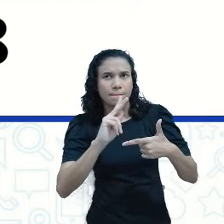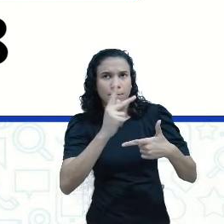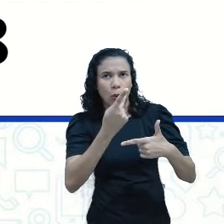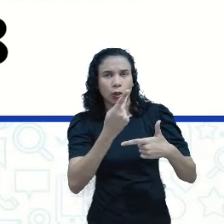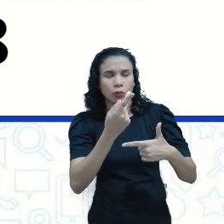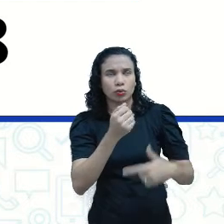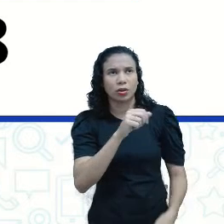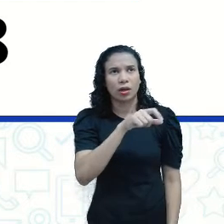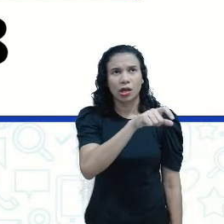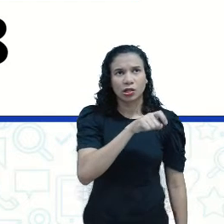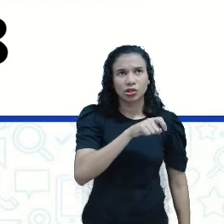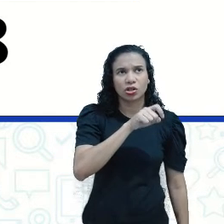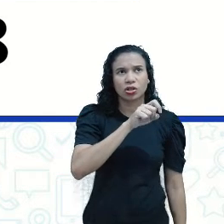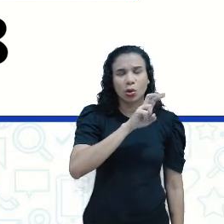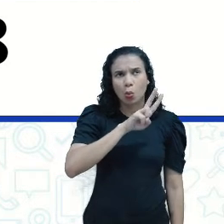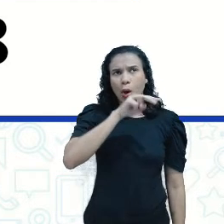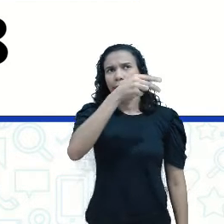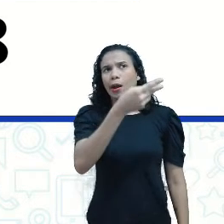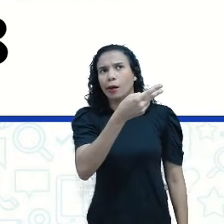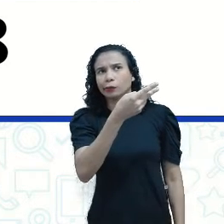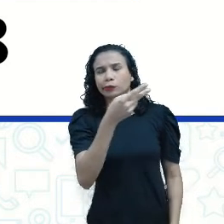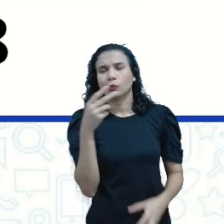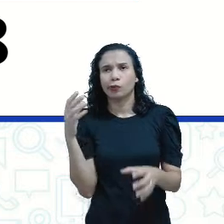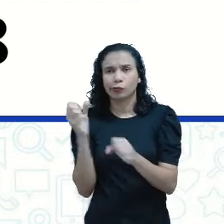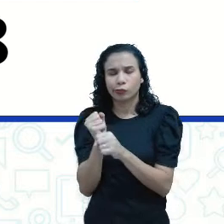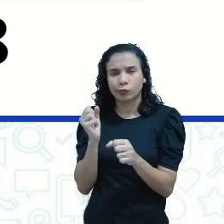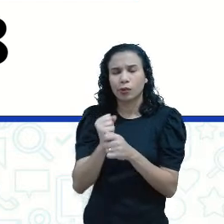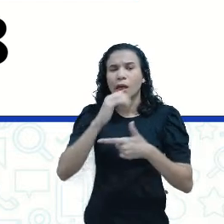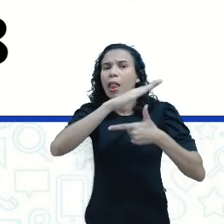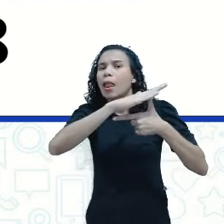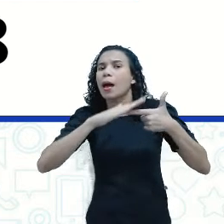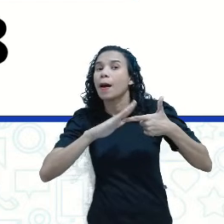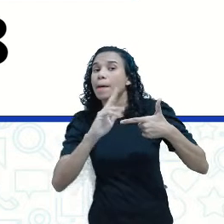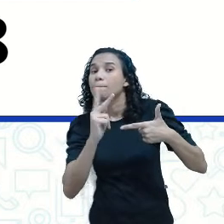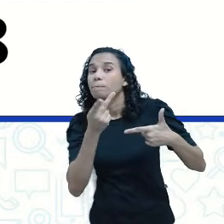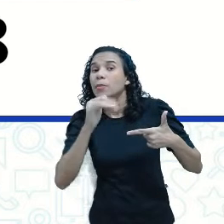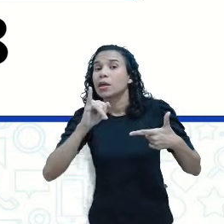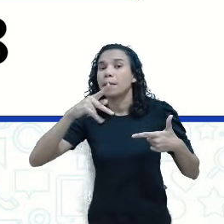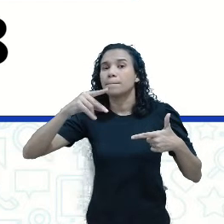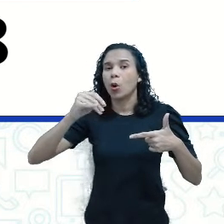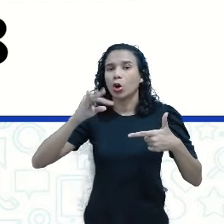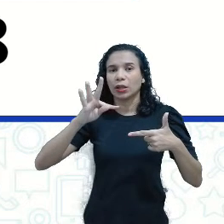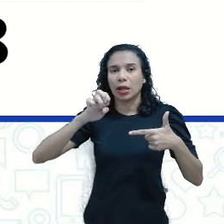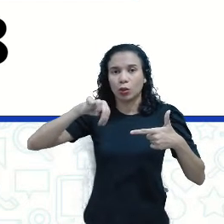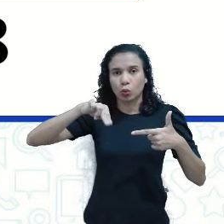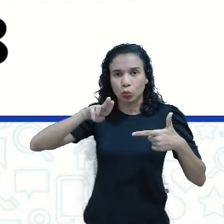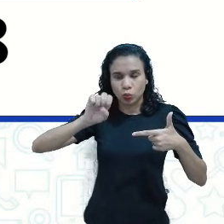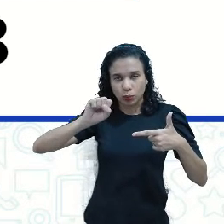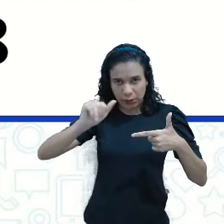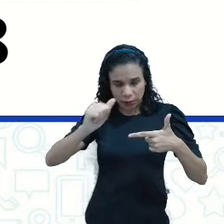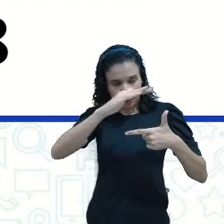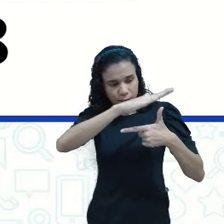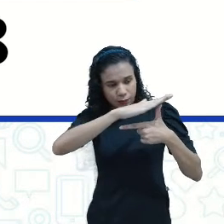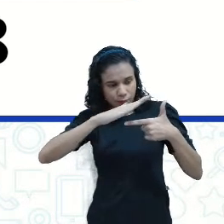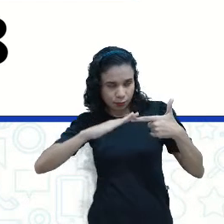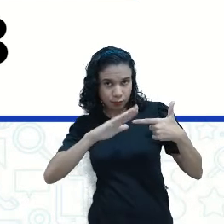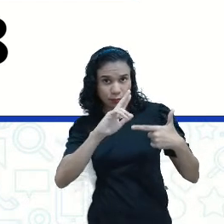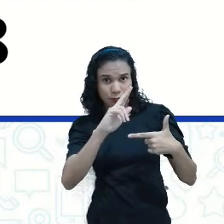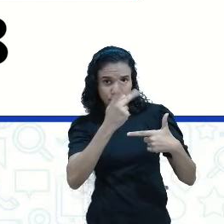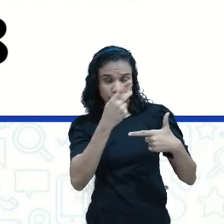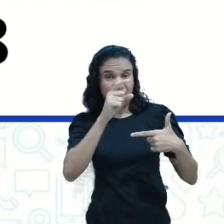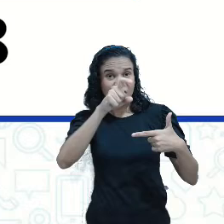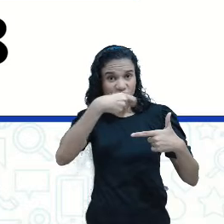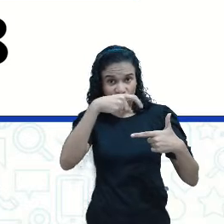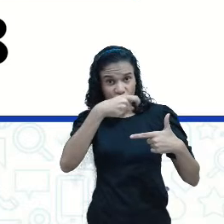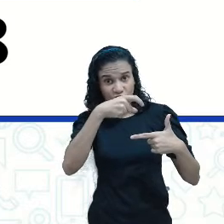à soma dos catetos ao quadrado. Professor, quem é a hipotenusa mesmo? Oposto a 90 graus. Oposto a 90 graus, aí é